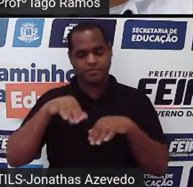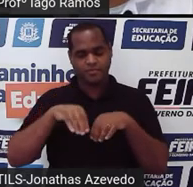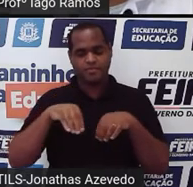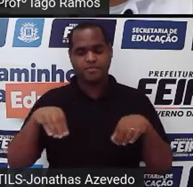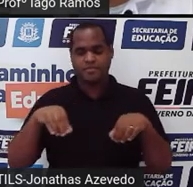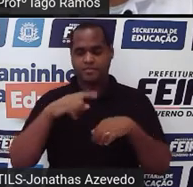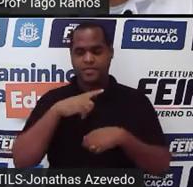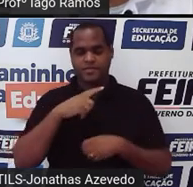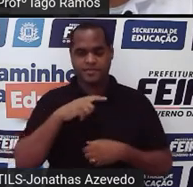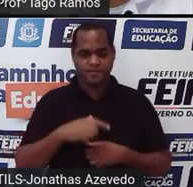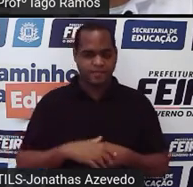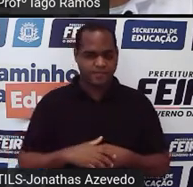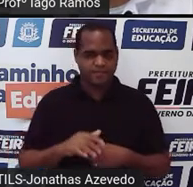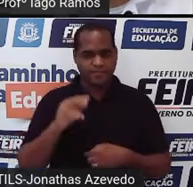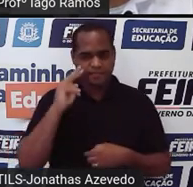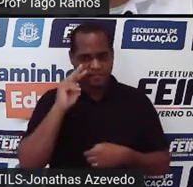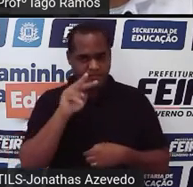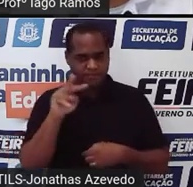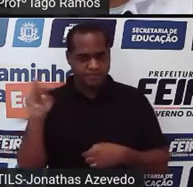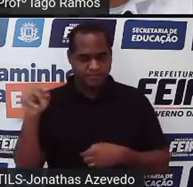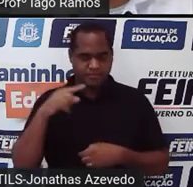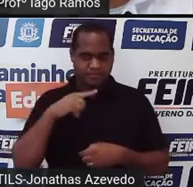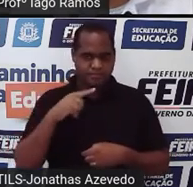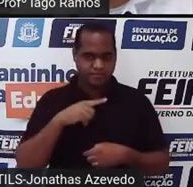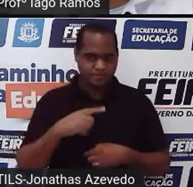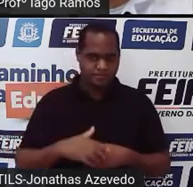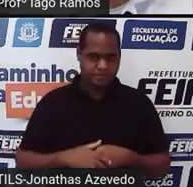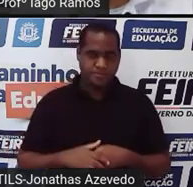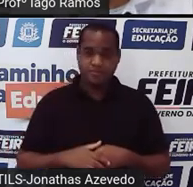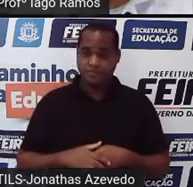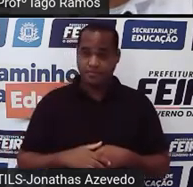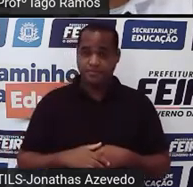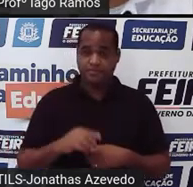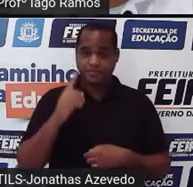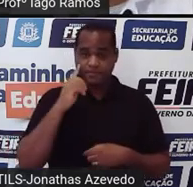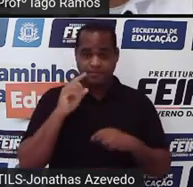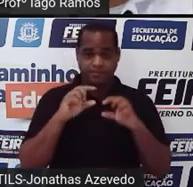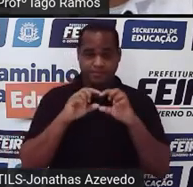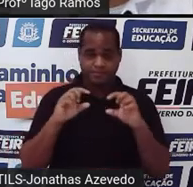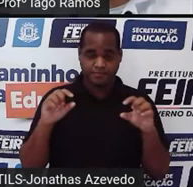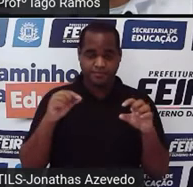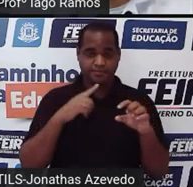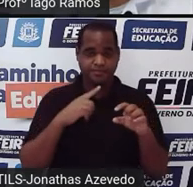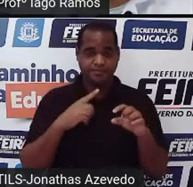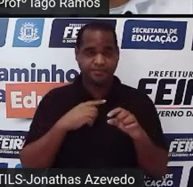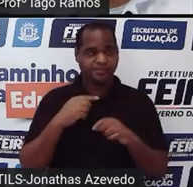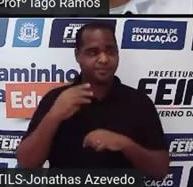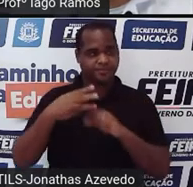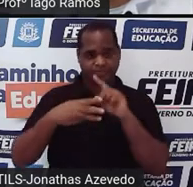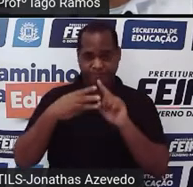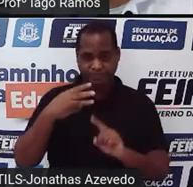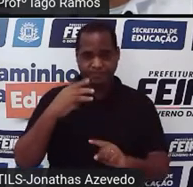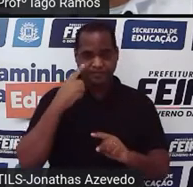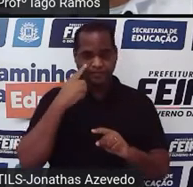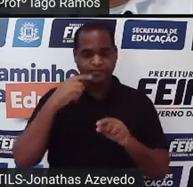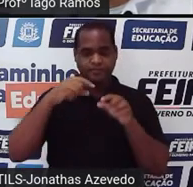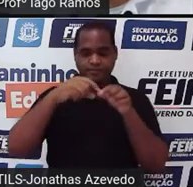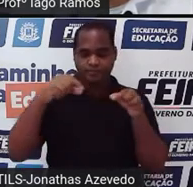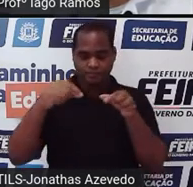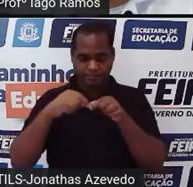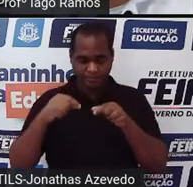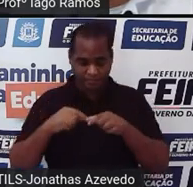tá olha só duas camadas uma duas em três fileiras uma